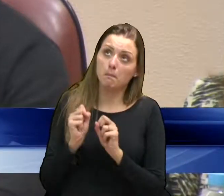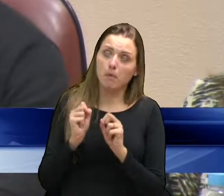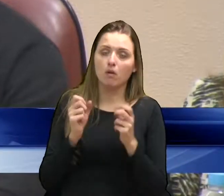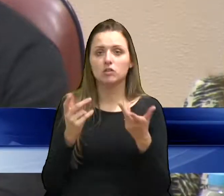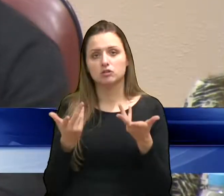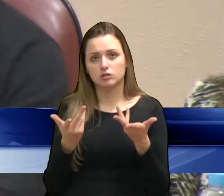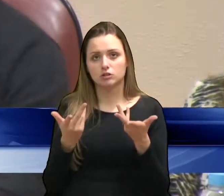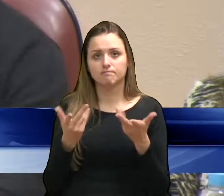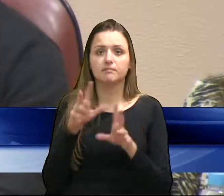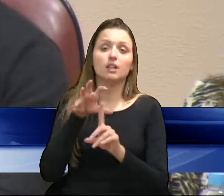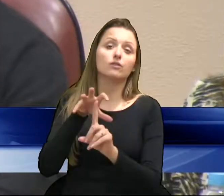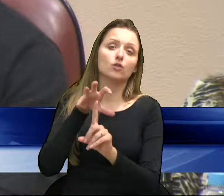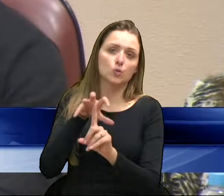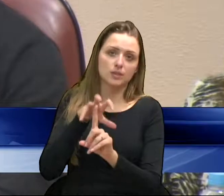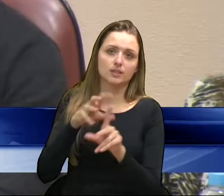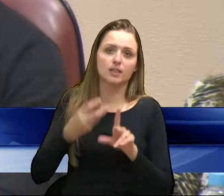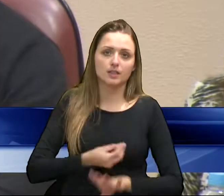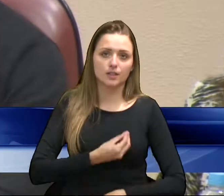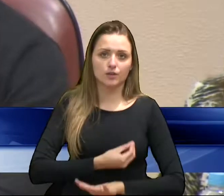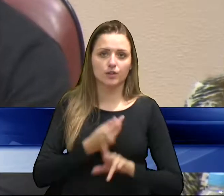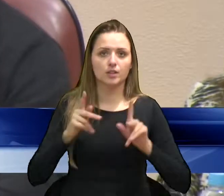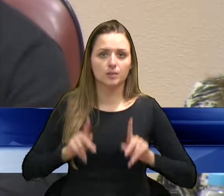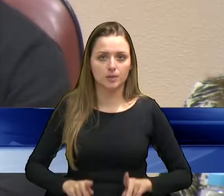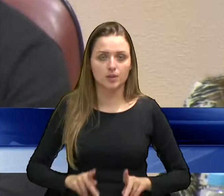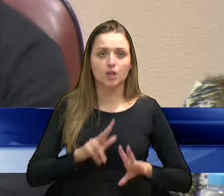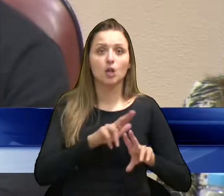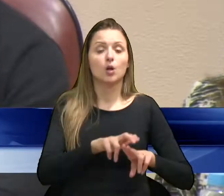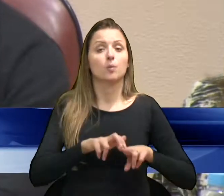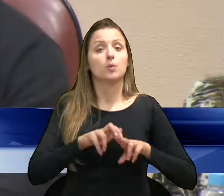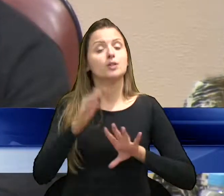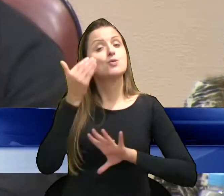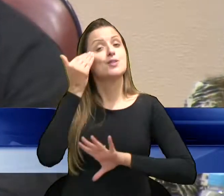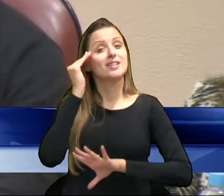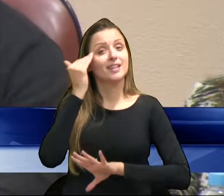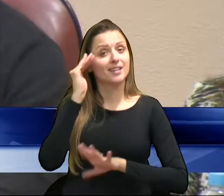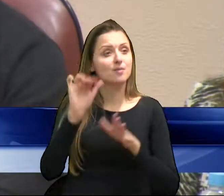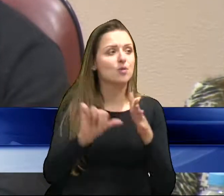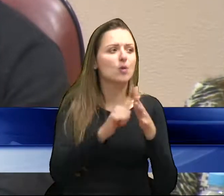cidadãos. Portanto, compreendemos que a melhor forma de